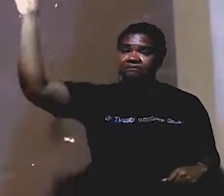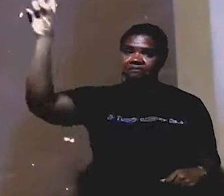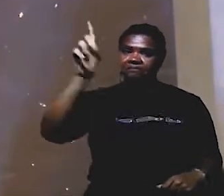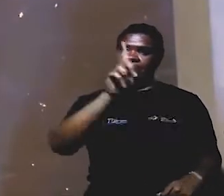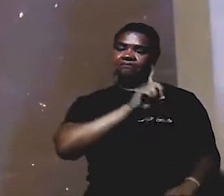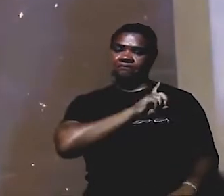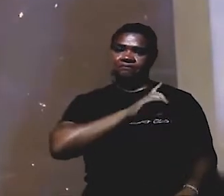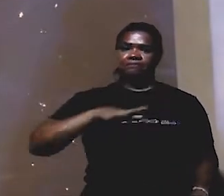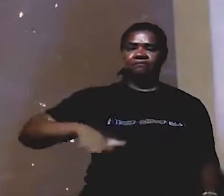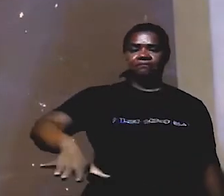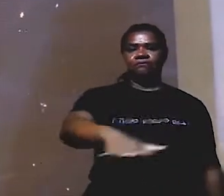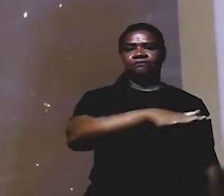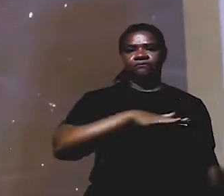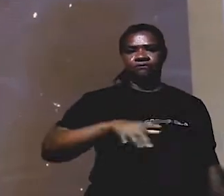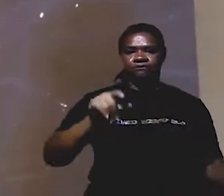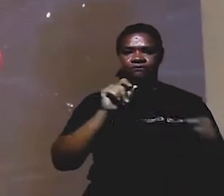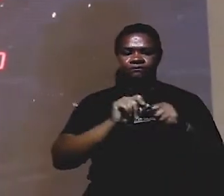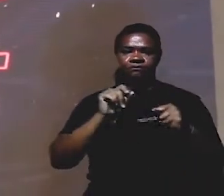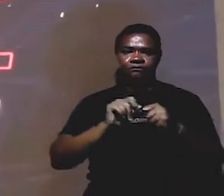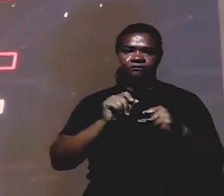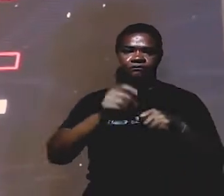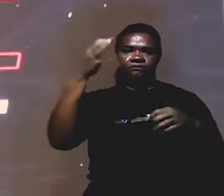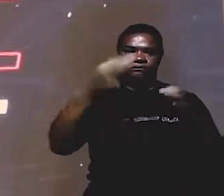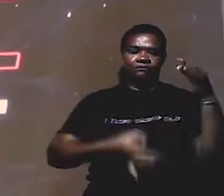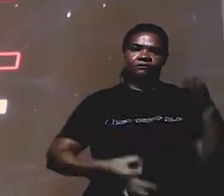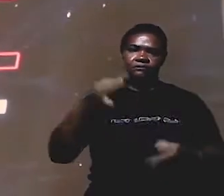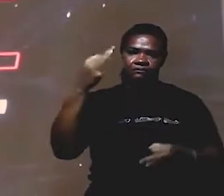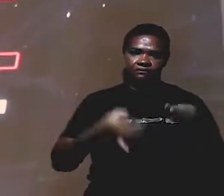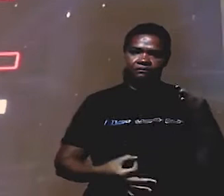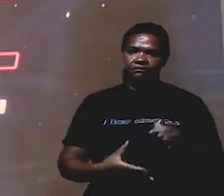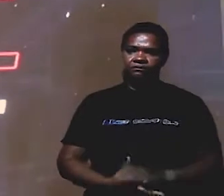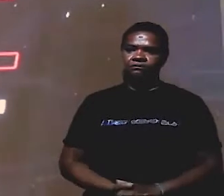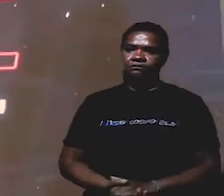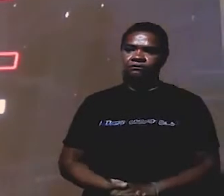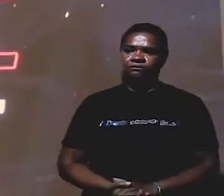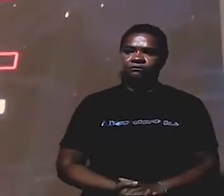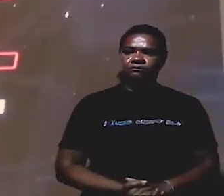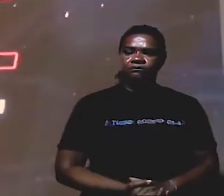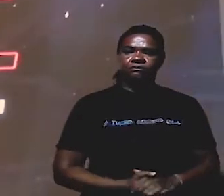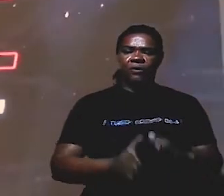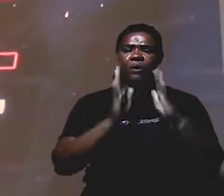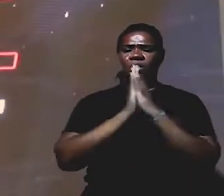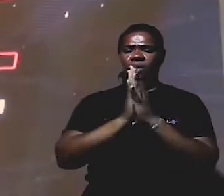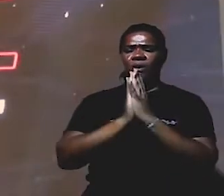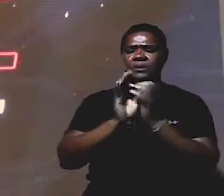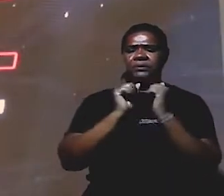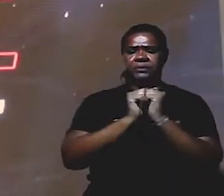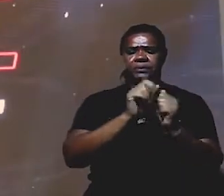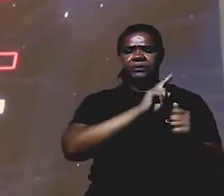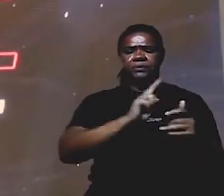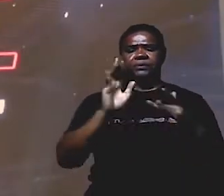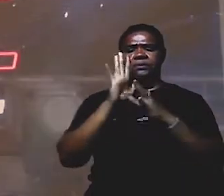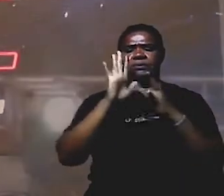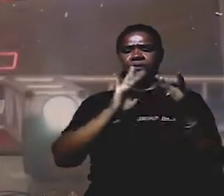Deus para fazer justiça. Vamos orar juntos agora no nome de